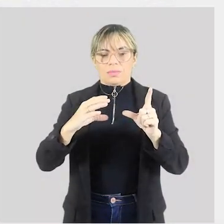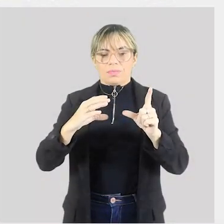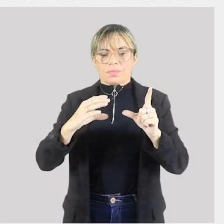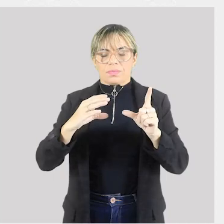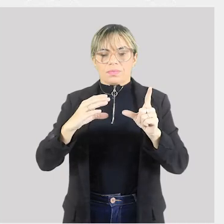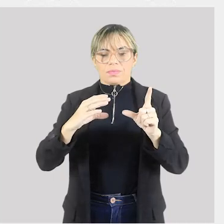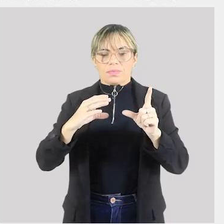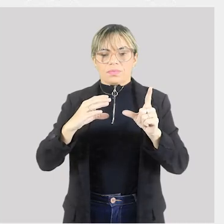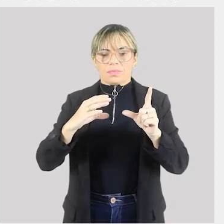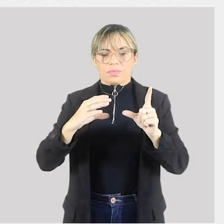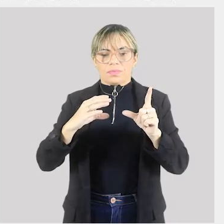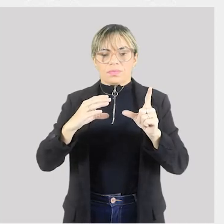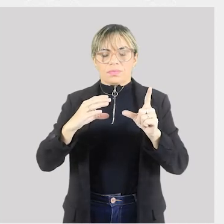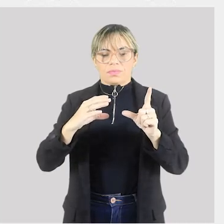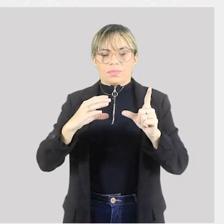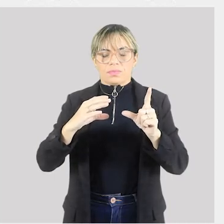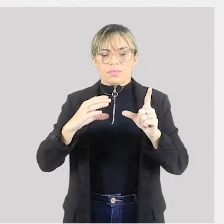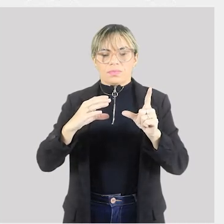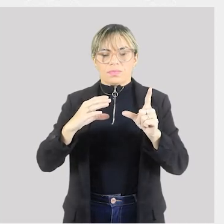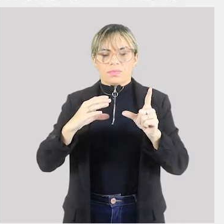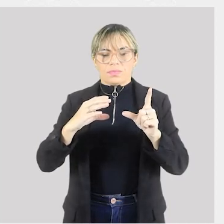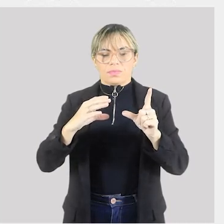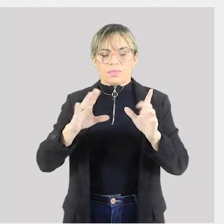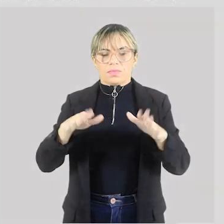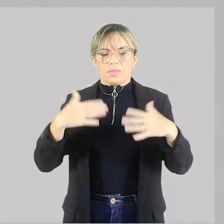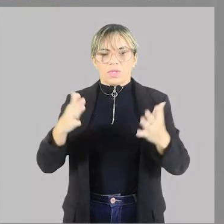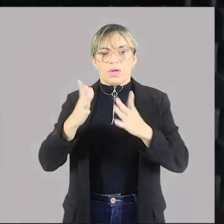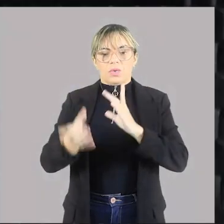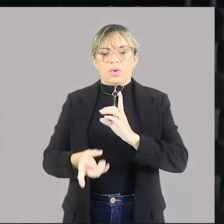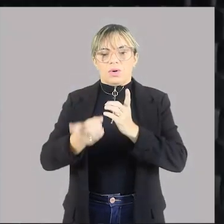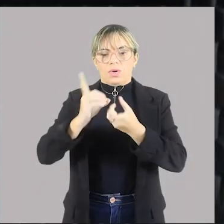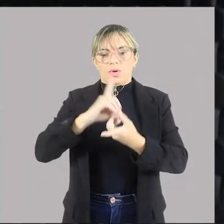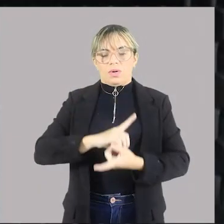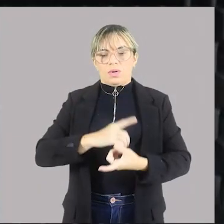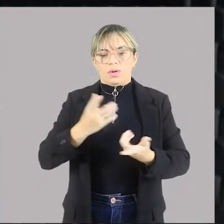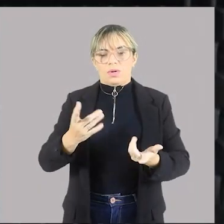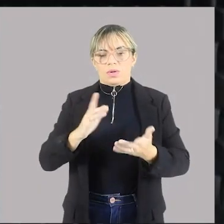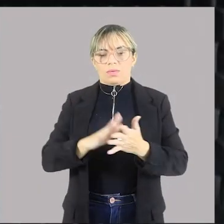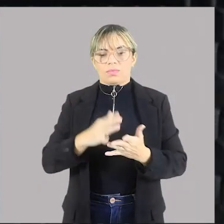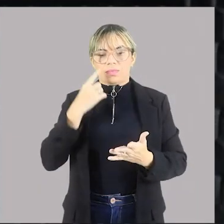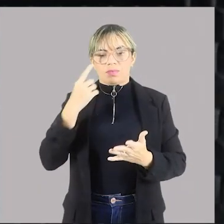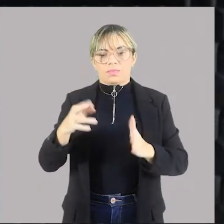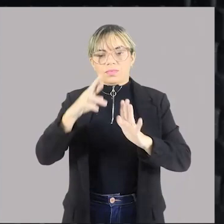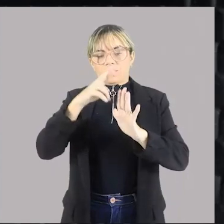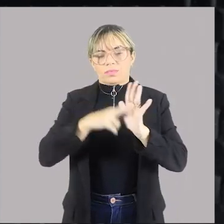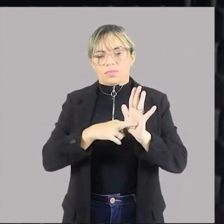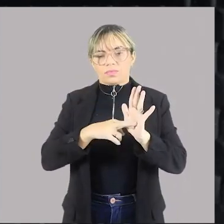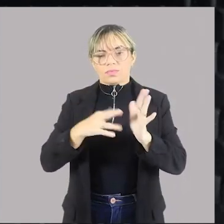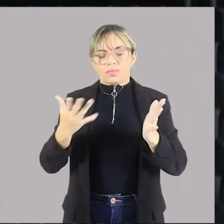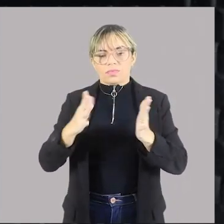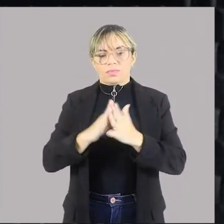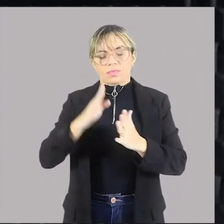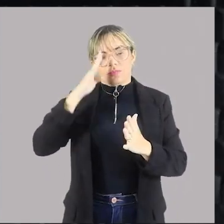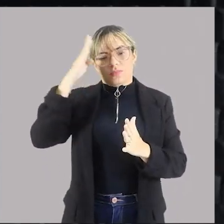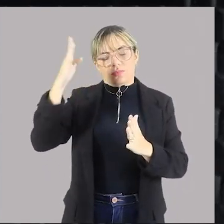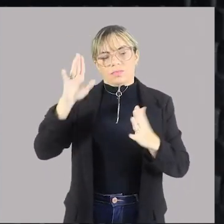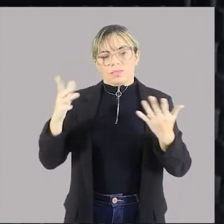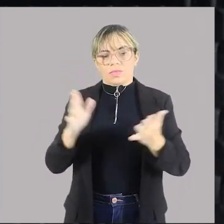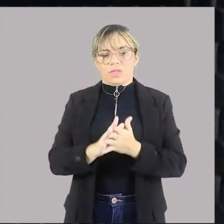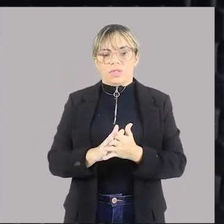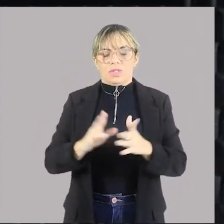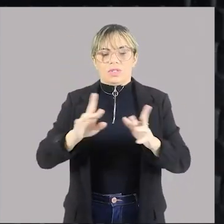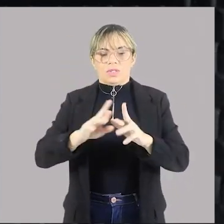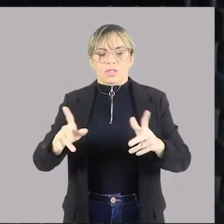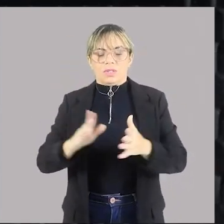que se traduzem em princípios constitucionais. Isso é uma contradição, tá, em si. Regras e princípios não significam a mesma